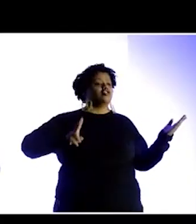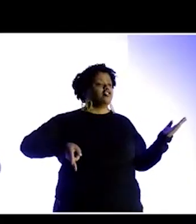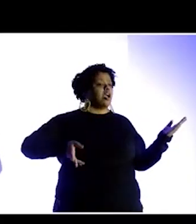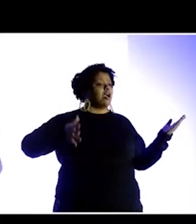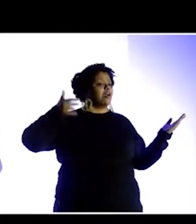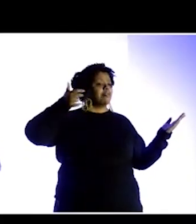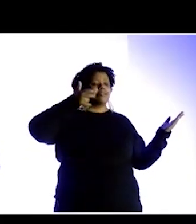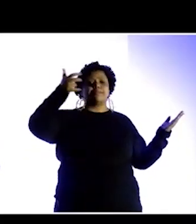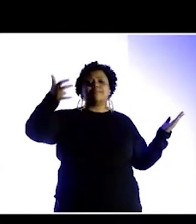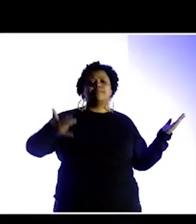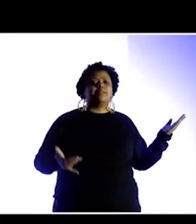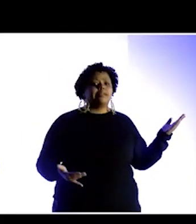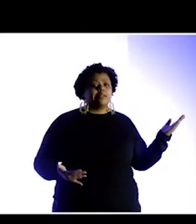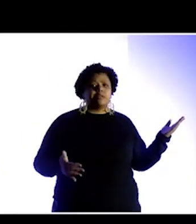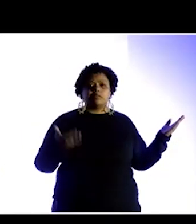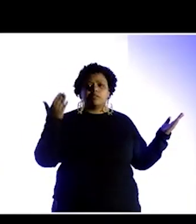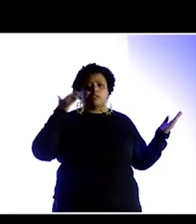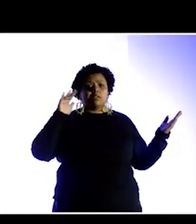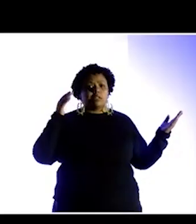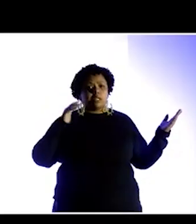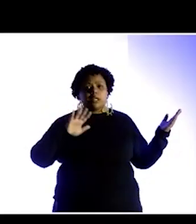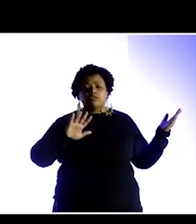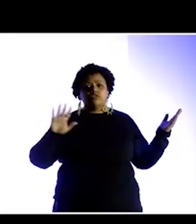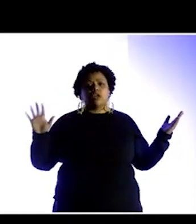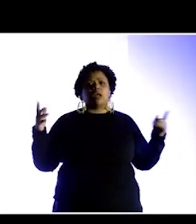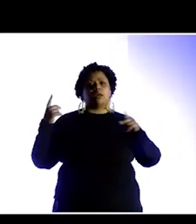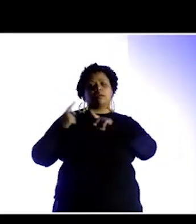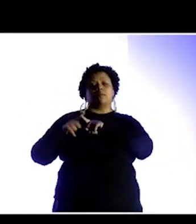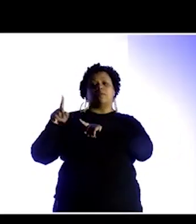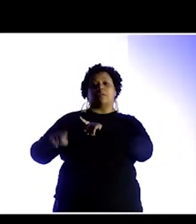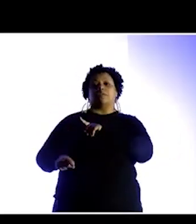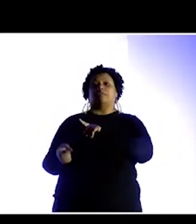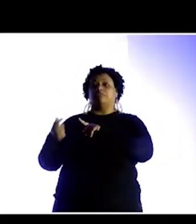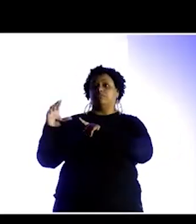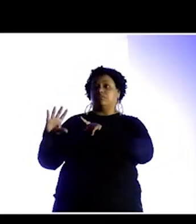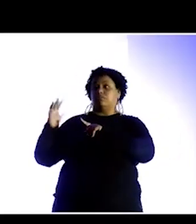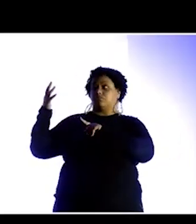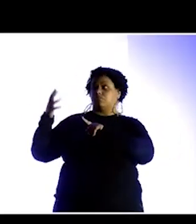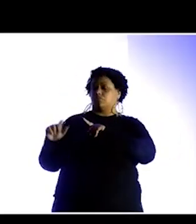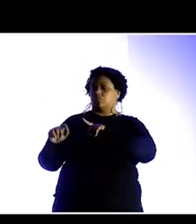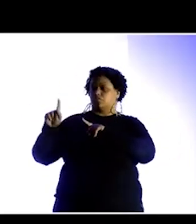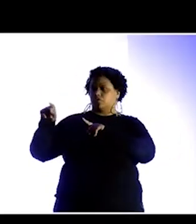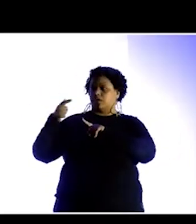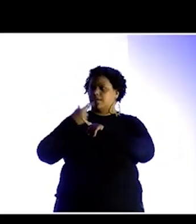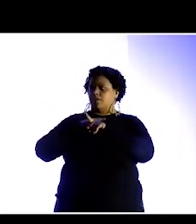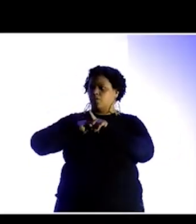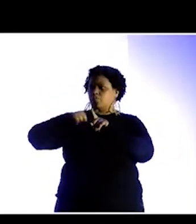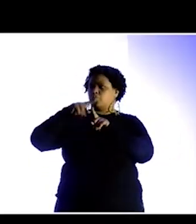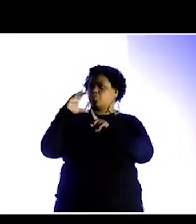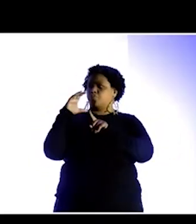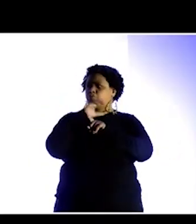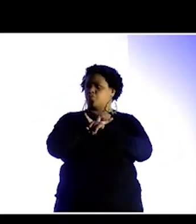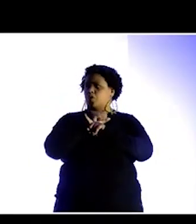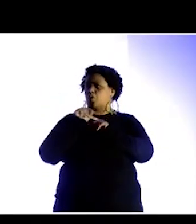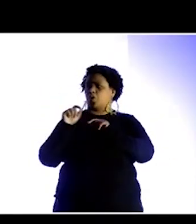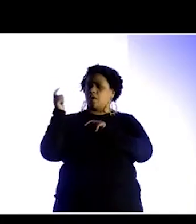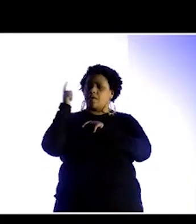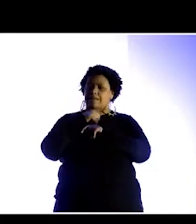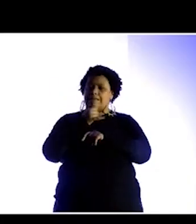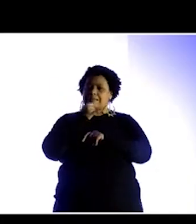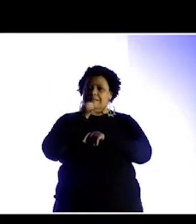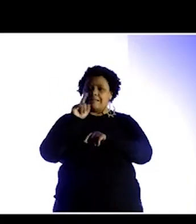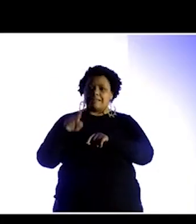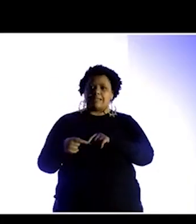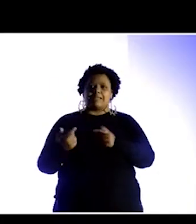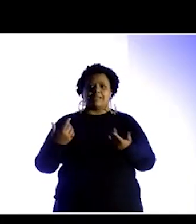um pouco como essa mudança do clima, ocasionada pelo aumento da temperatura, ele aumenta a frequência de